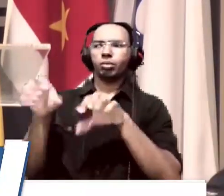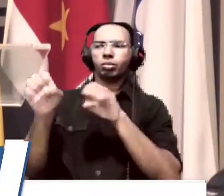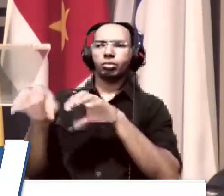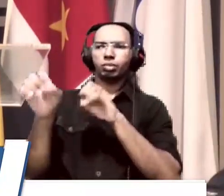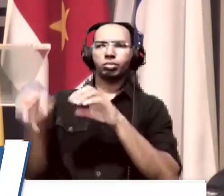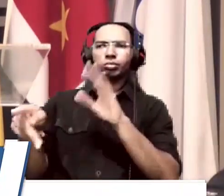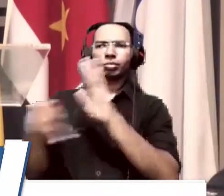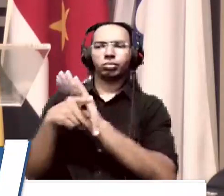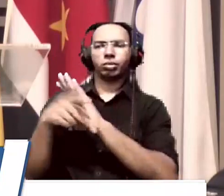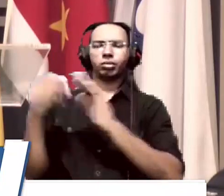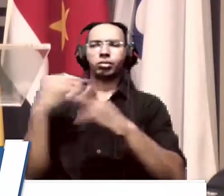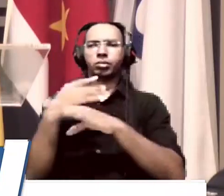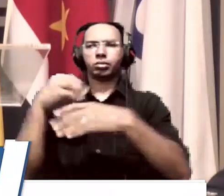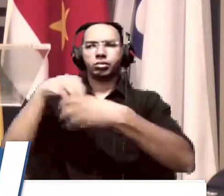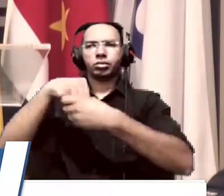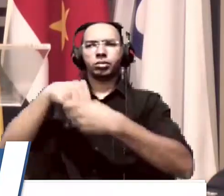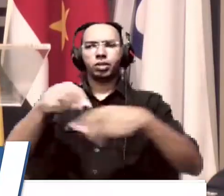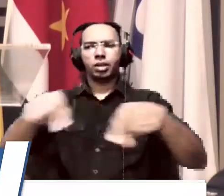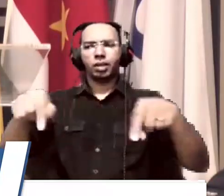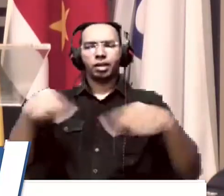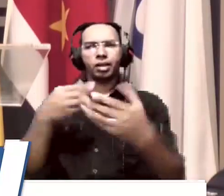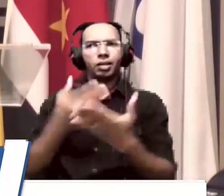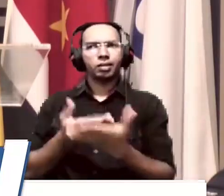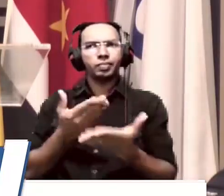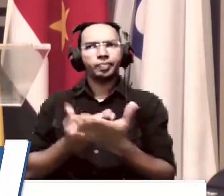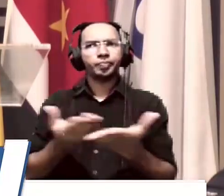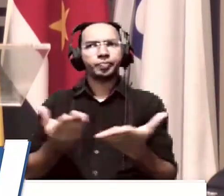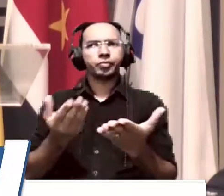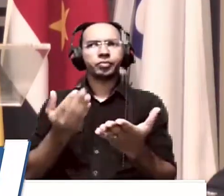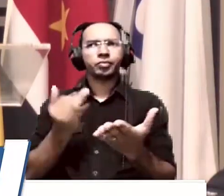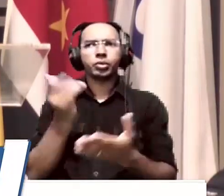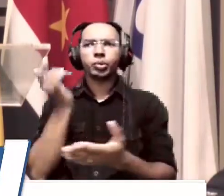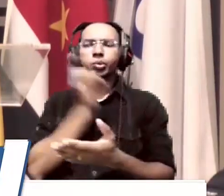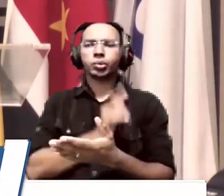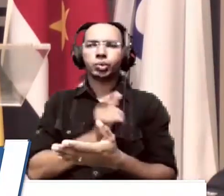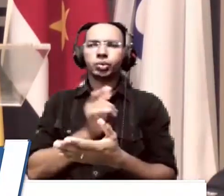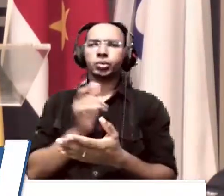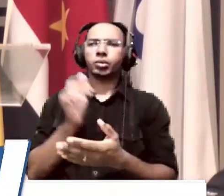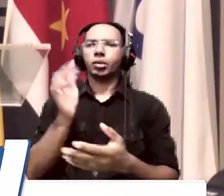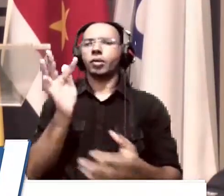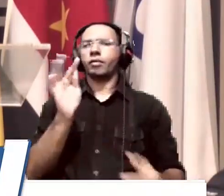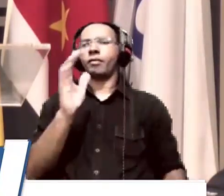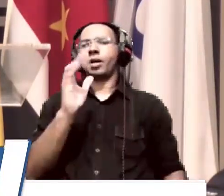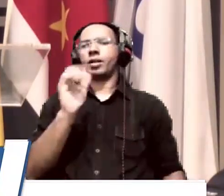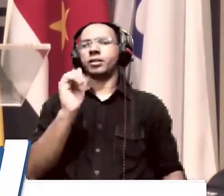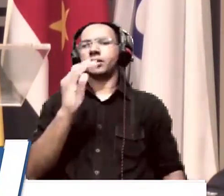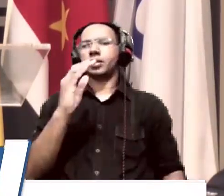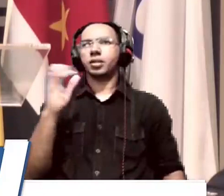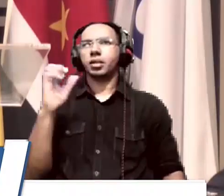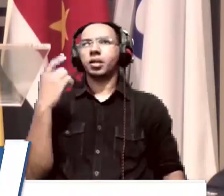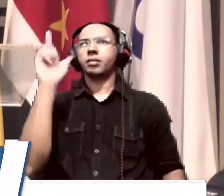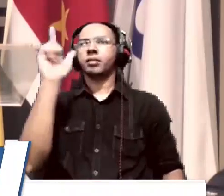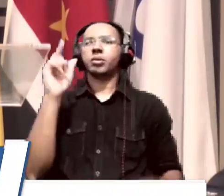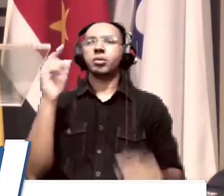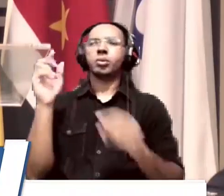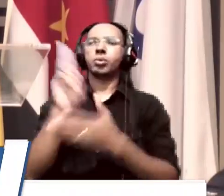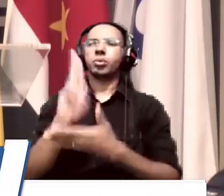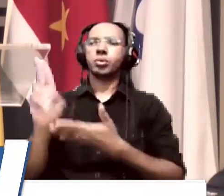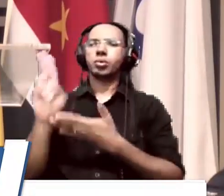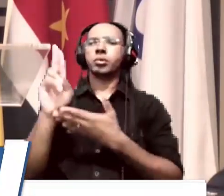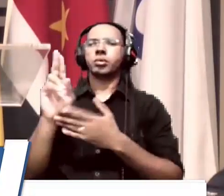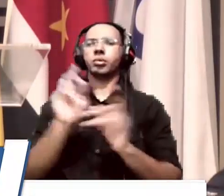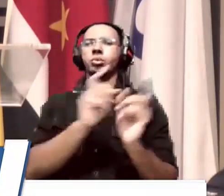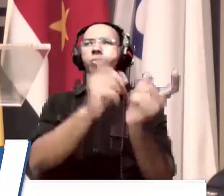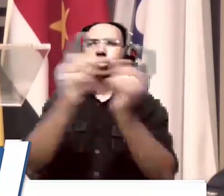na sala de aula? Será que a gente consegue sair daqui da FACEF e ir para cada uma das universidades que tem na nossa cidade para discutir